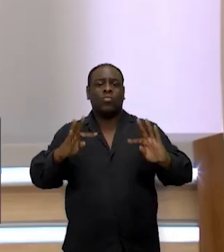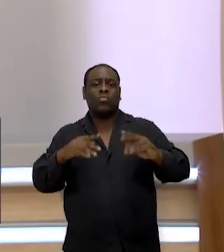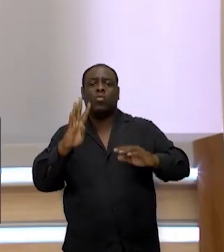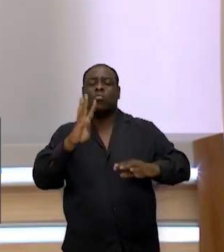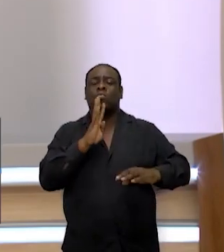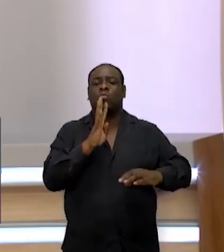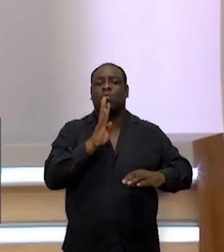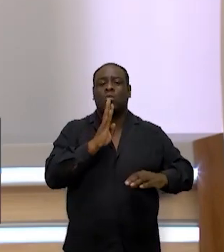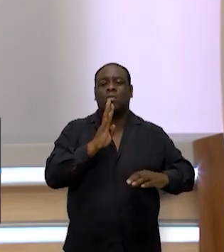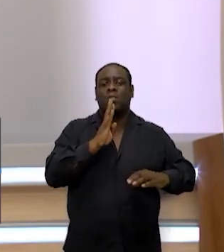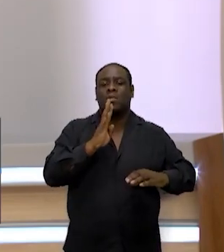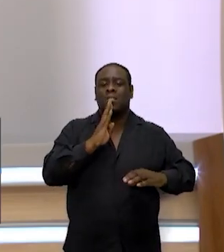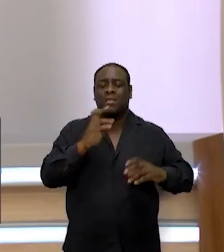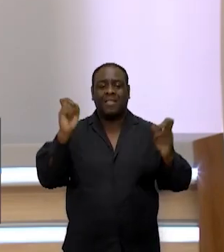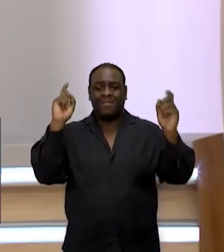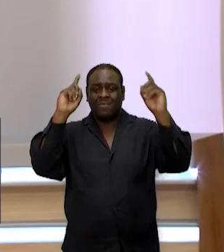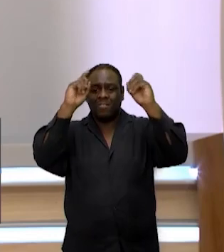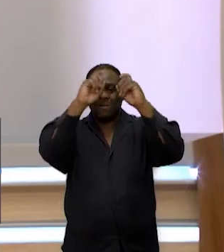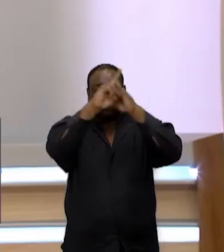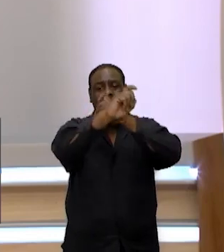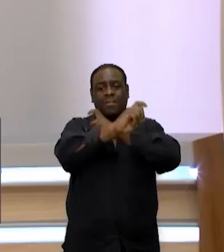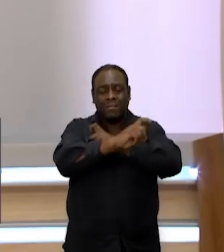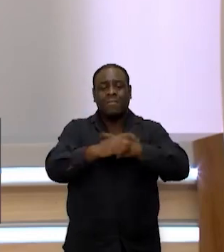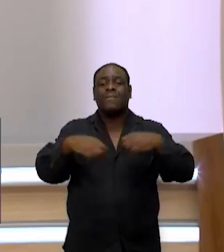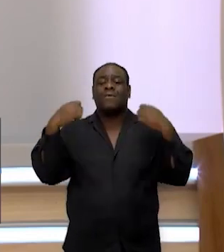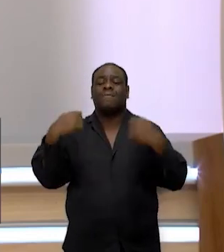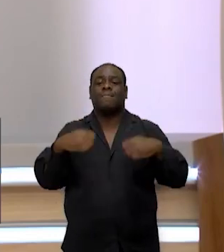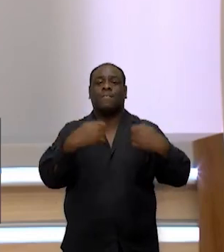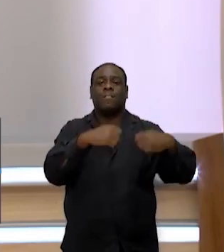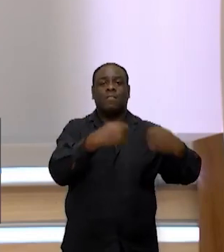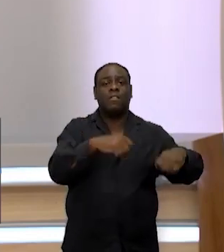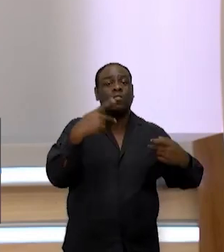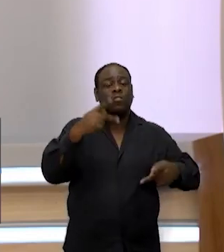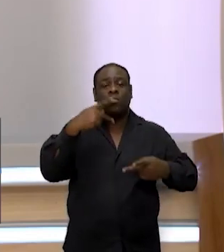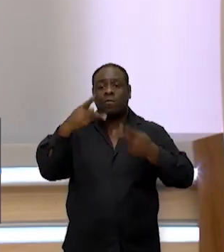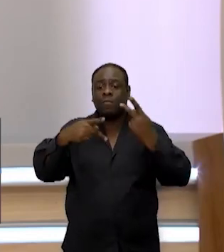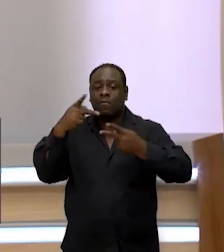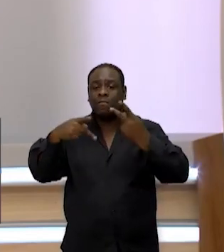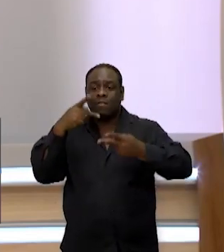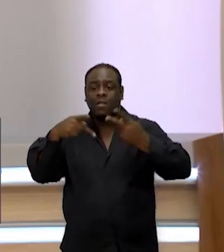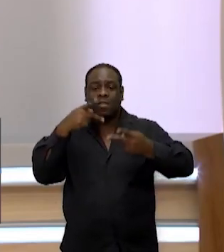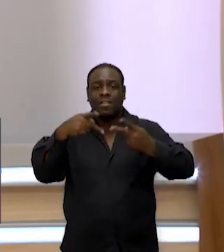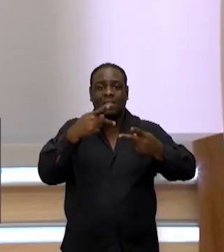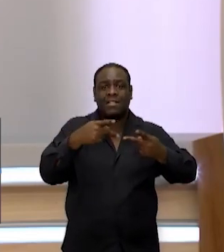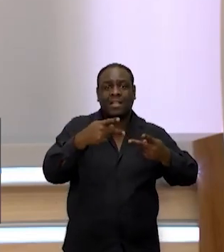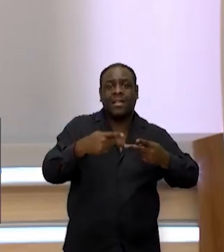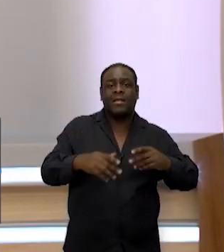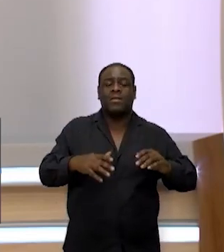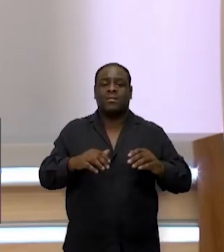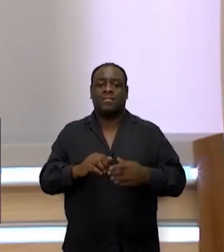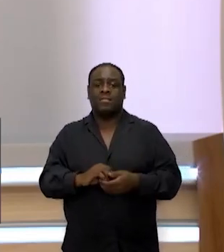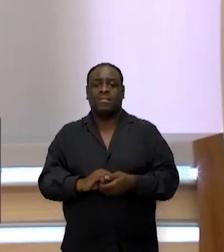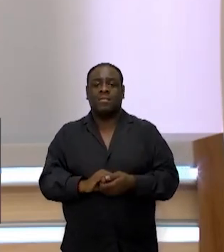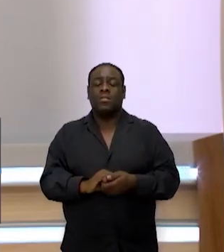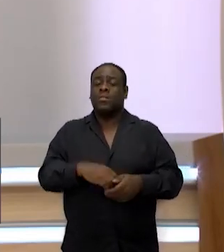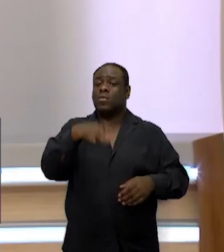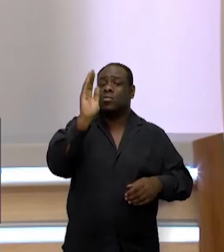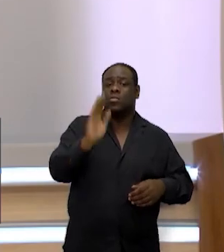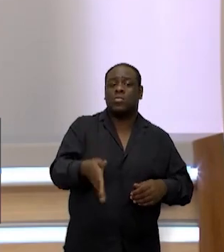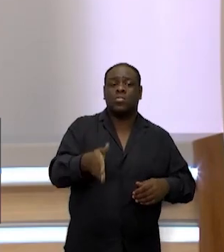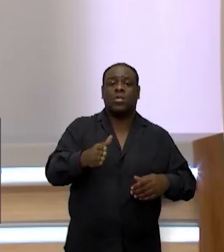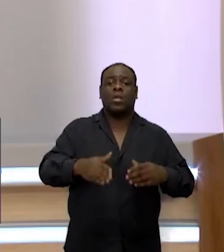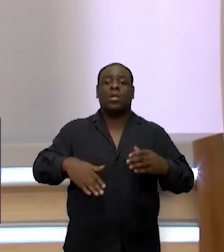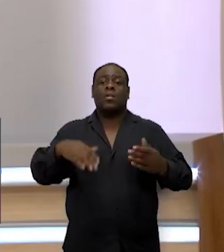um pouco delicado de falar, mas é preciso, né? É preciso falar. A gente precisa discutir esses assuntos. E já para